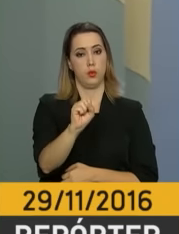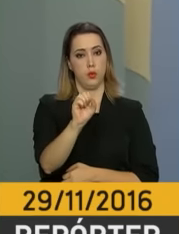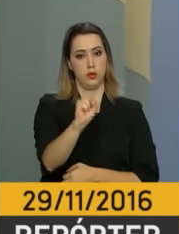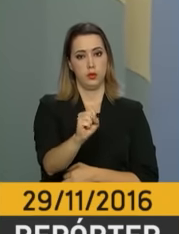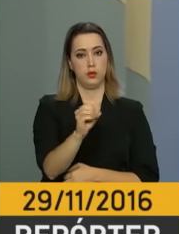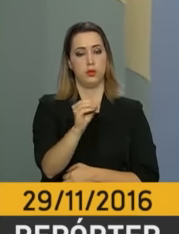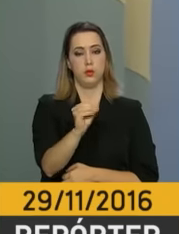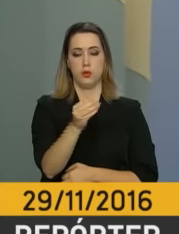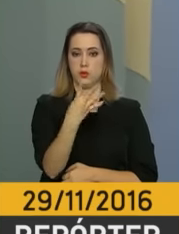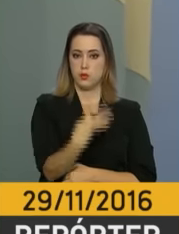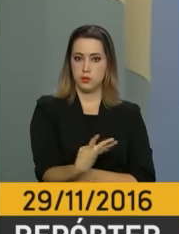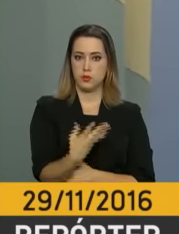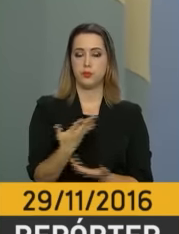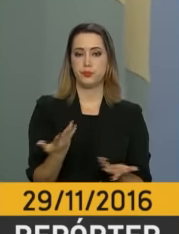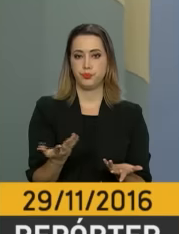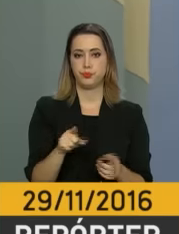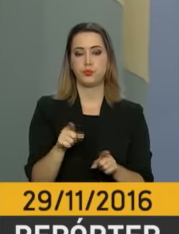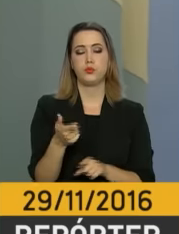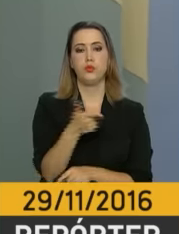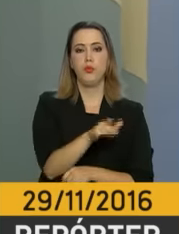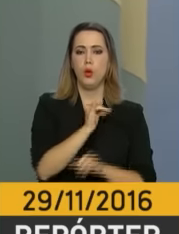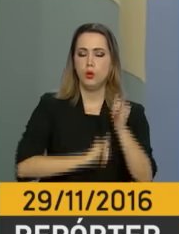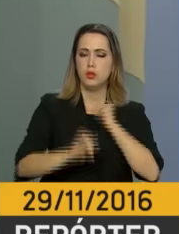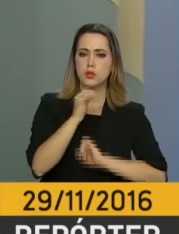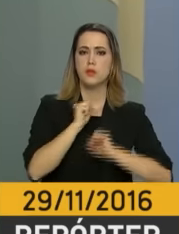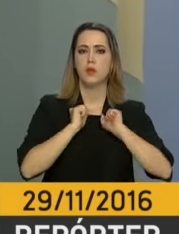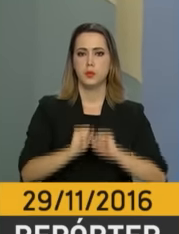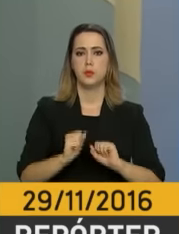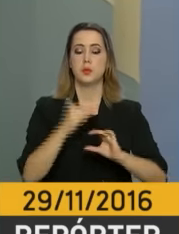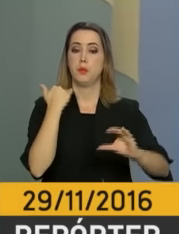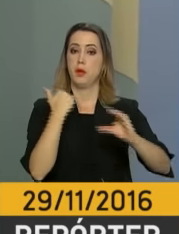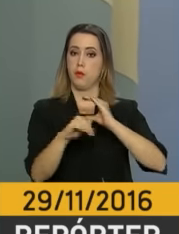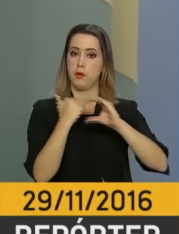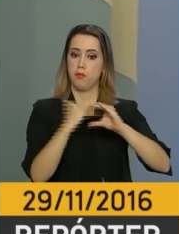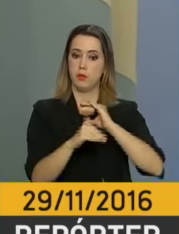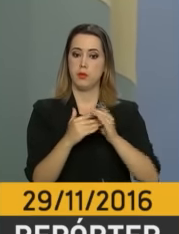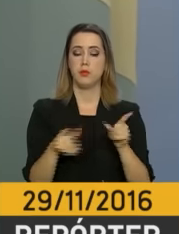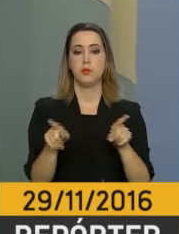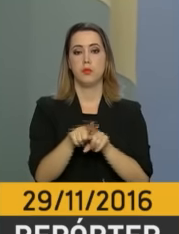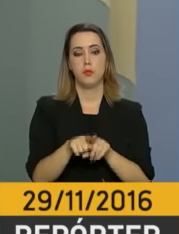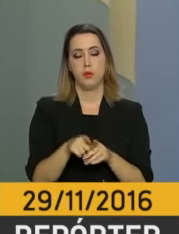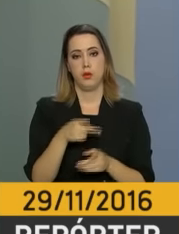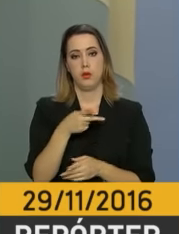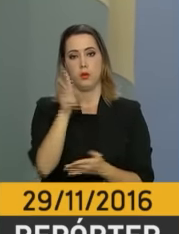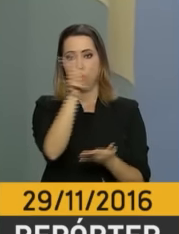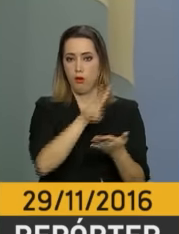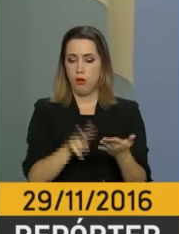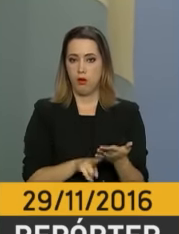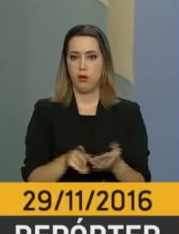61-2030-8804. Adicionalmente, informações podem ser obtidas pelo e-mail, e eu também leio lentamente,